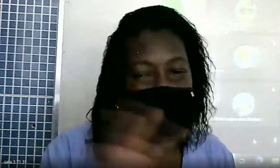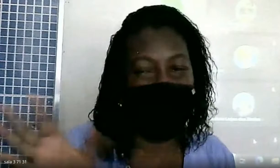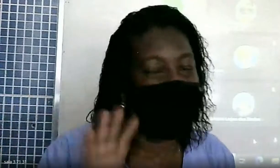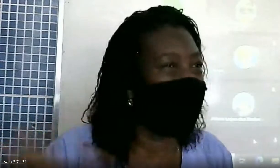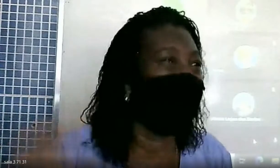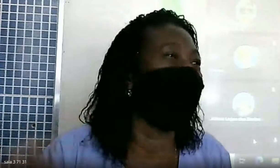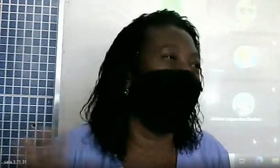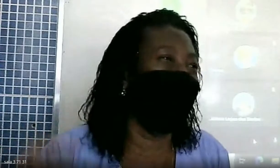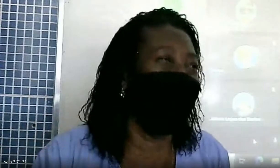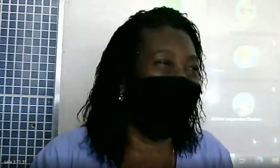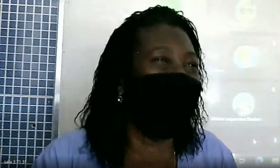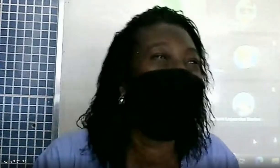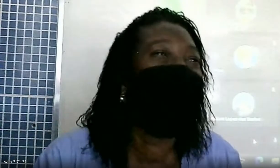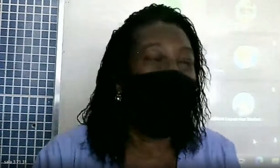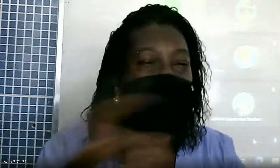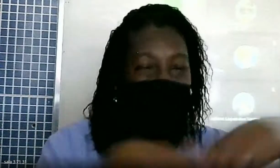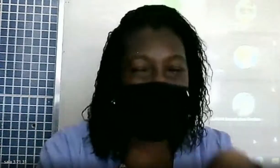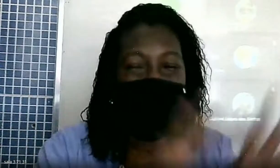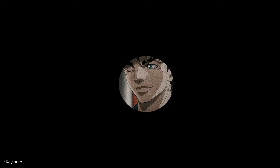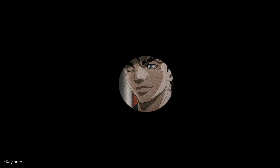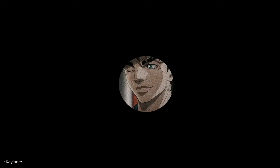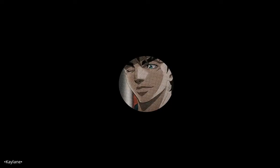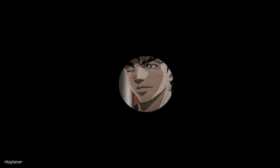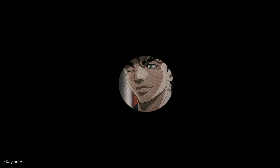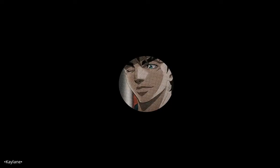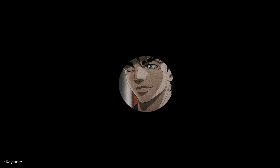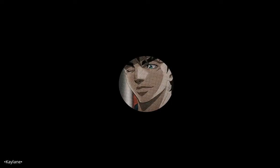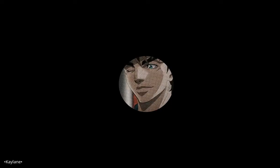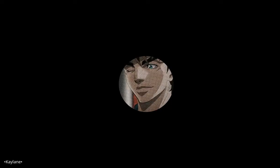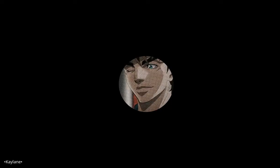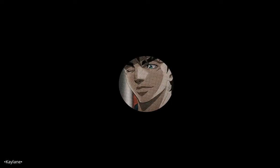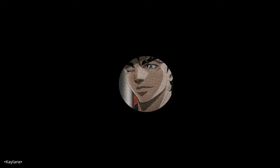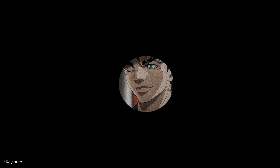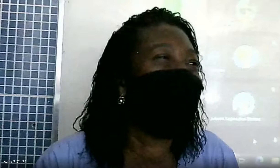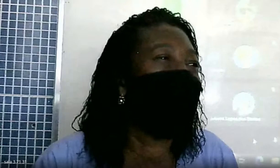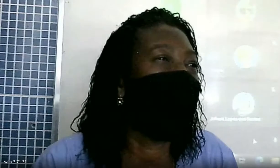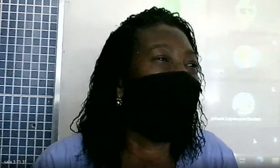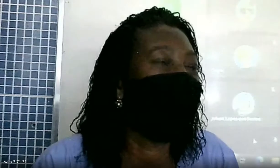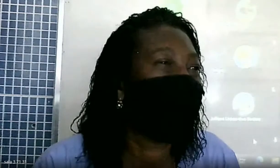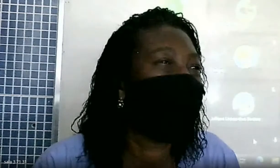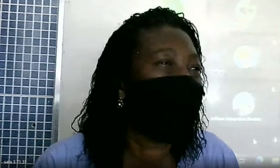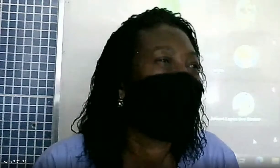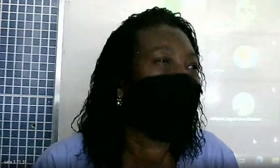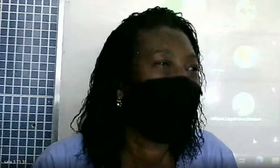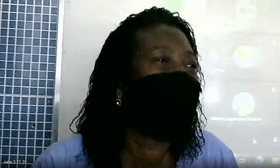quem é funkeiro, é funkeiro. Depois que... Me lembro que a praça ficava lotada. Fala, meu bem.